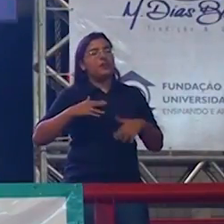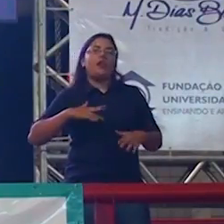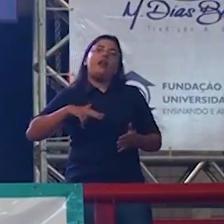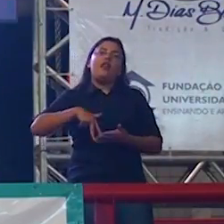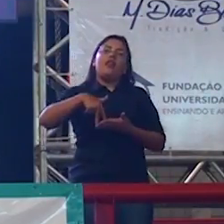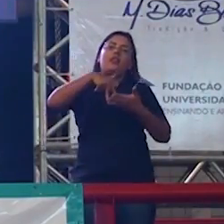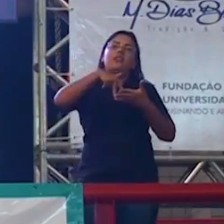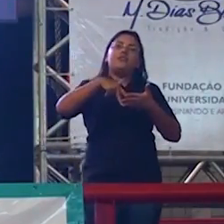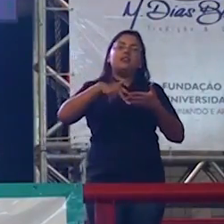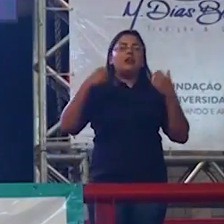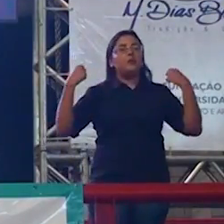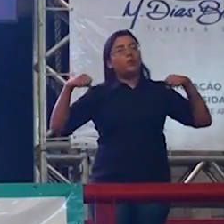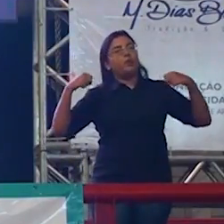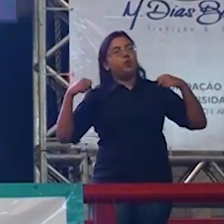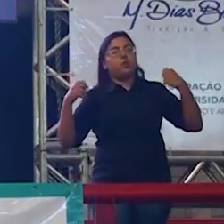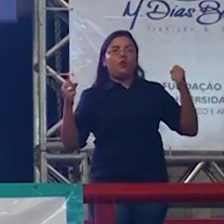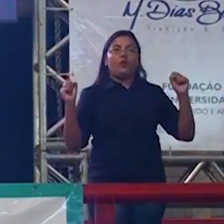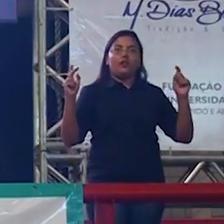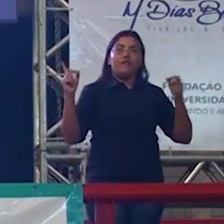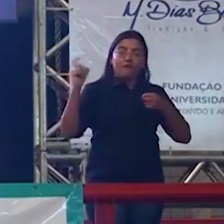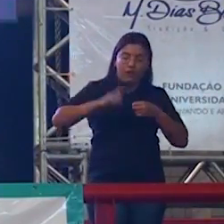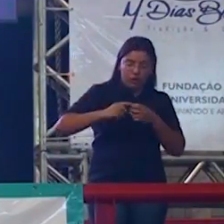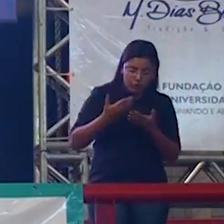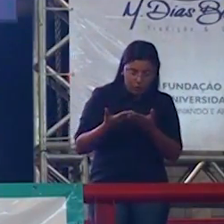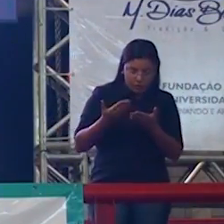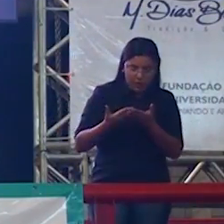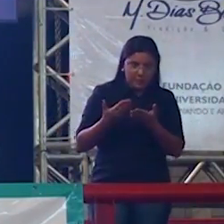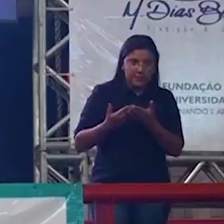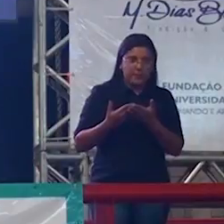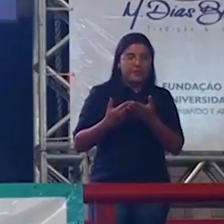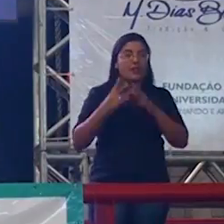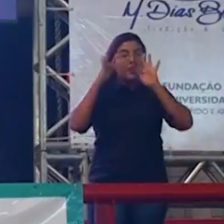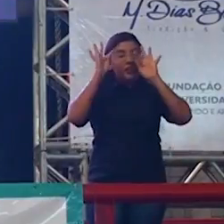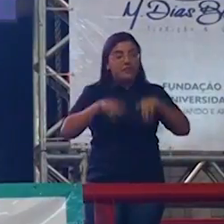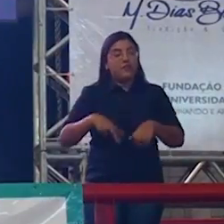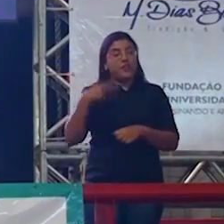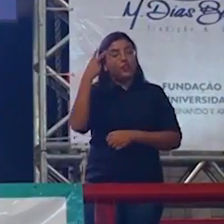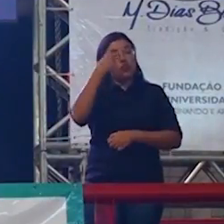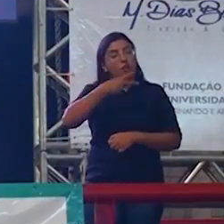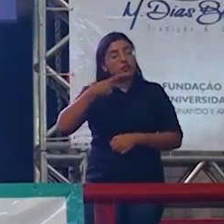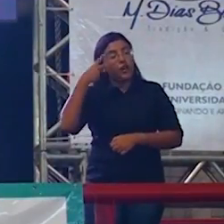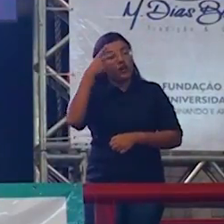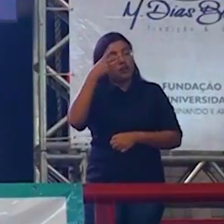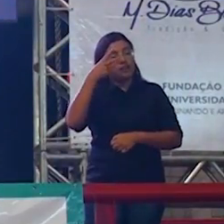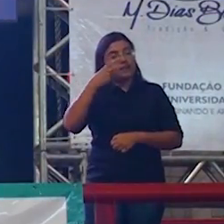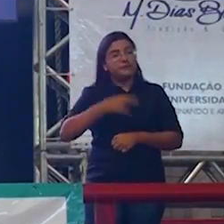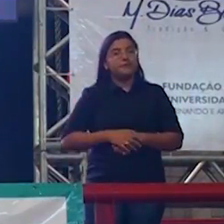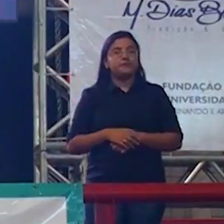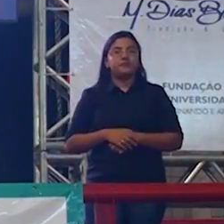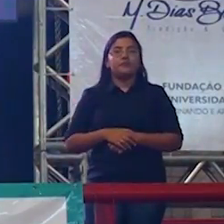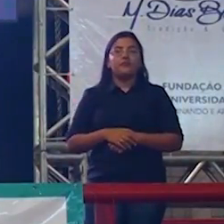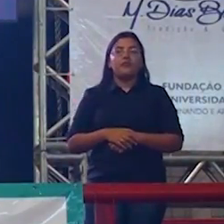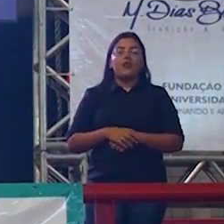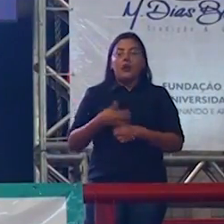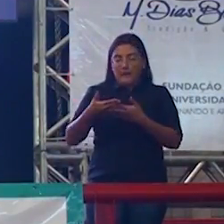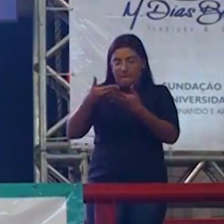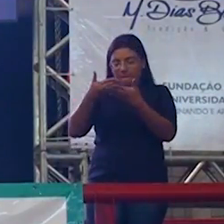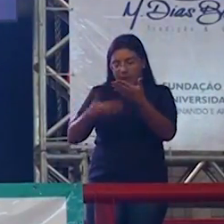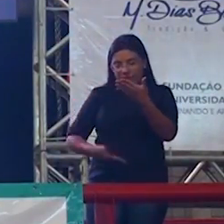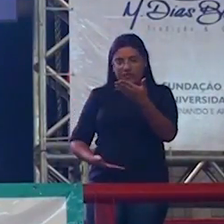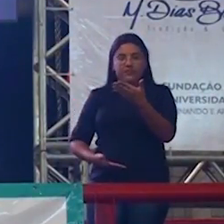da cadeira, com 1 minuto depois voltava. Depois de 2 horas, parando a cada meia hora 1 minuto, eles foram fazer a